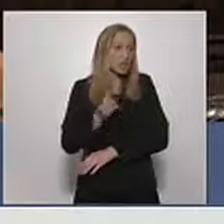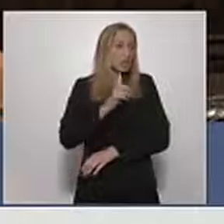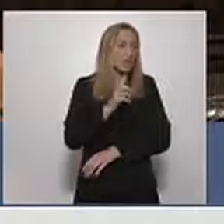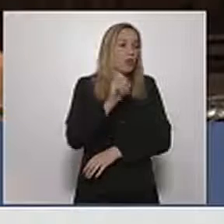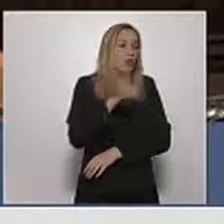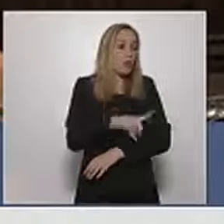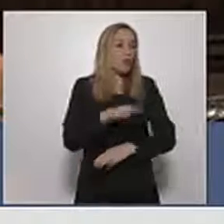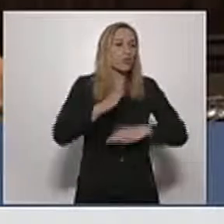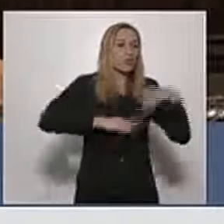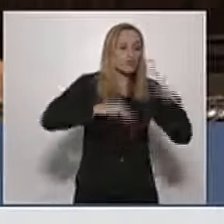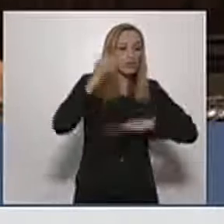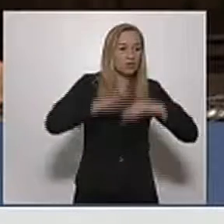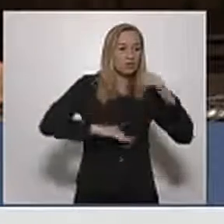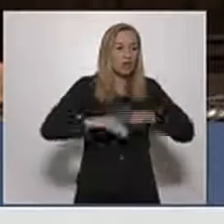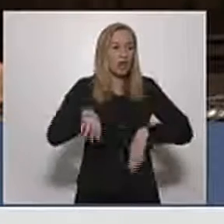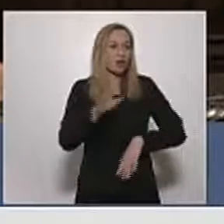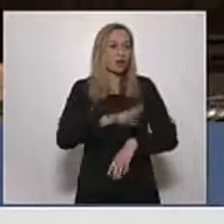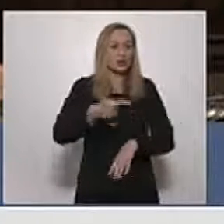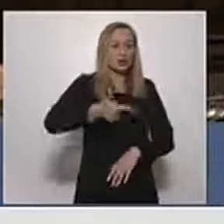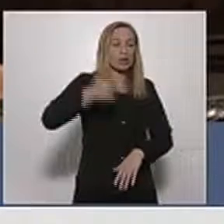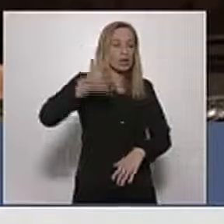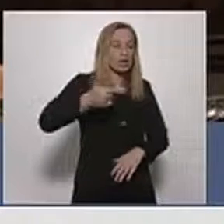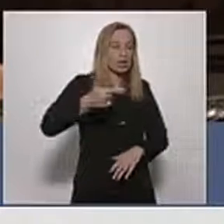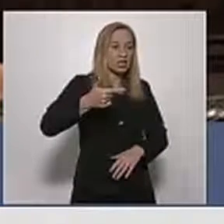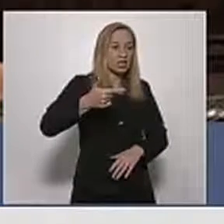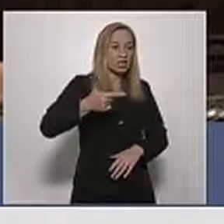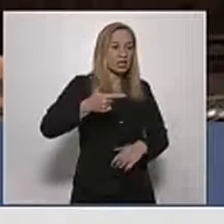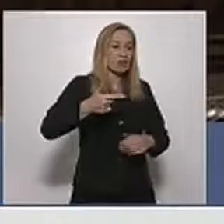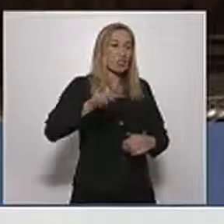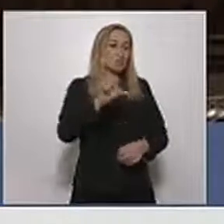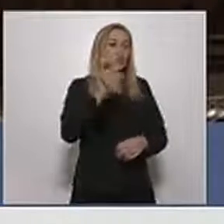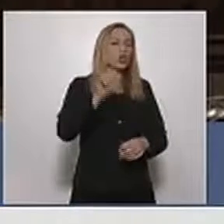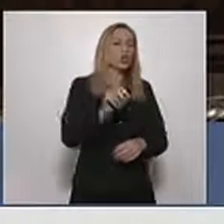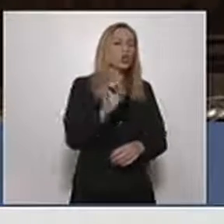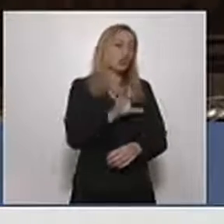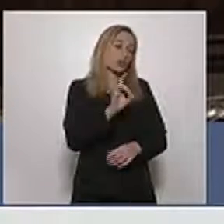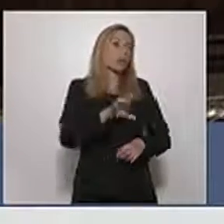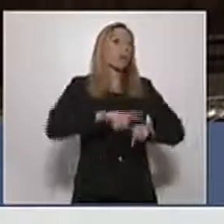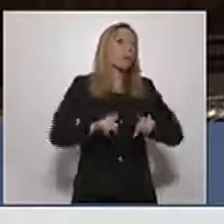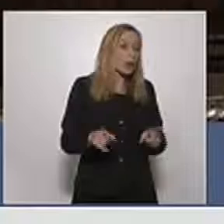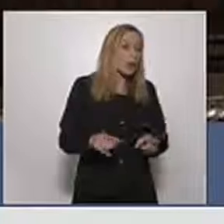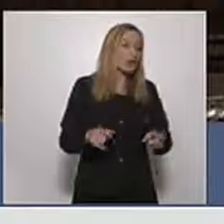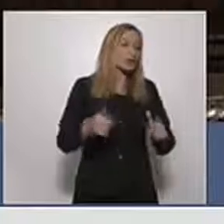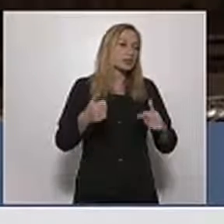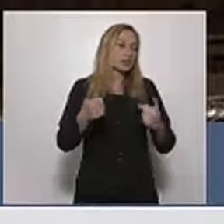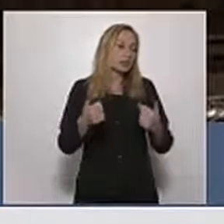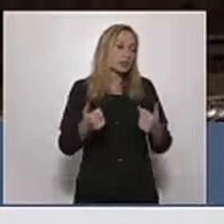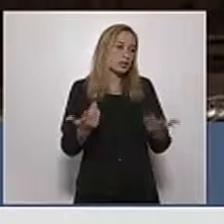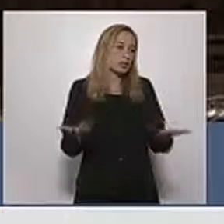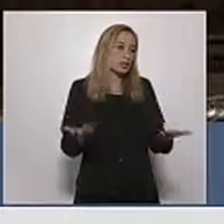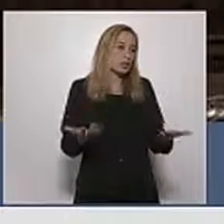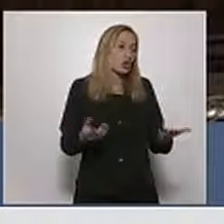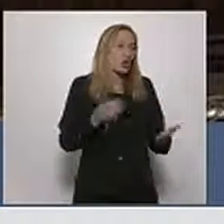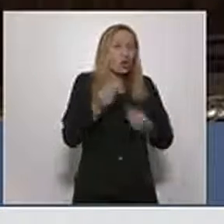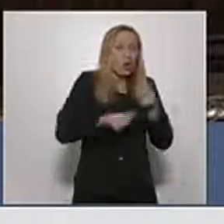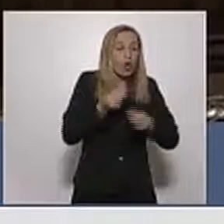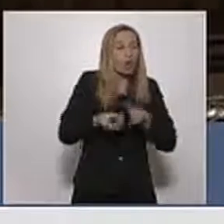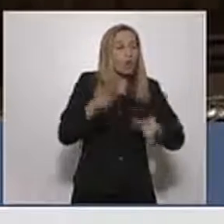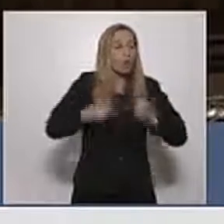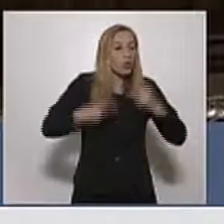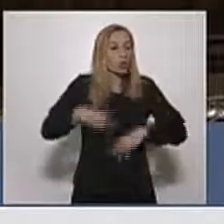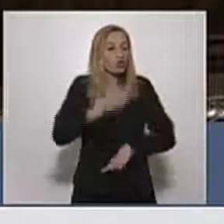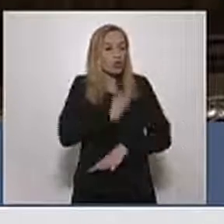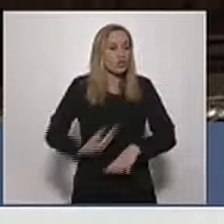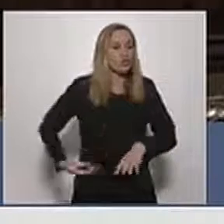profissional colocado ali também em risco que decide sozinho. Mas para isso é inadmissível que políticas como a do